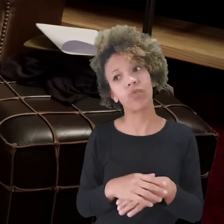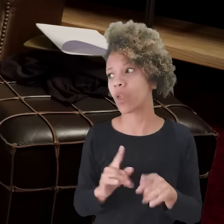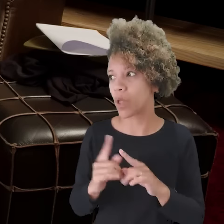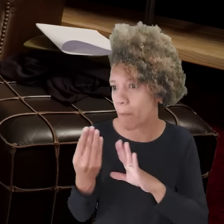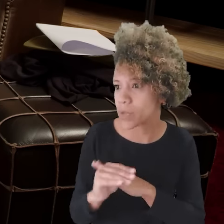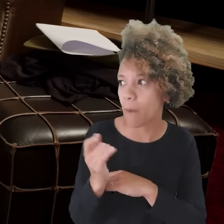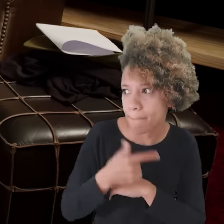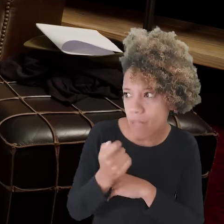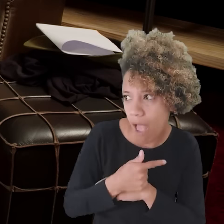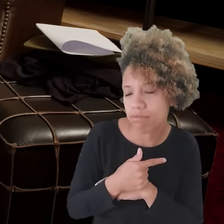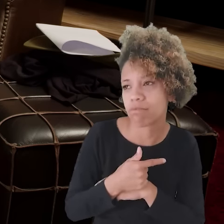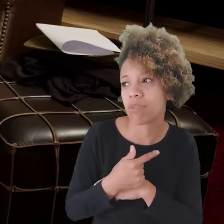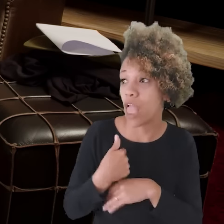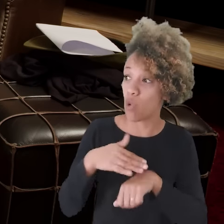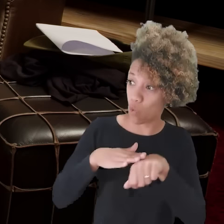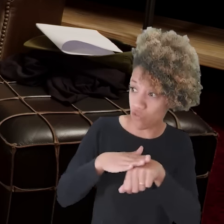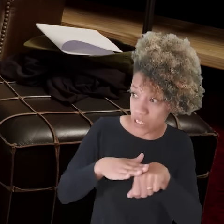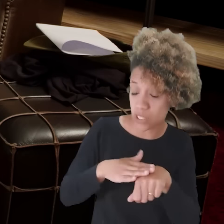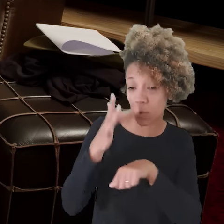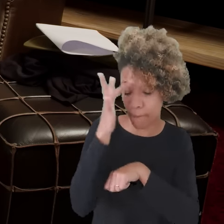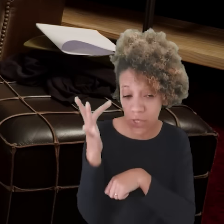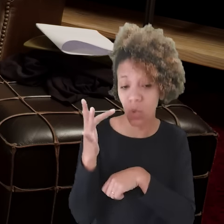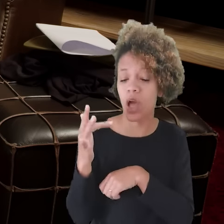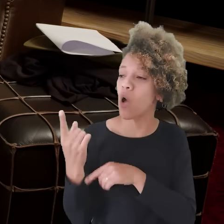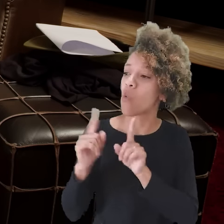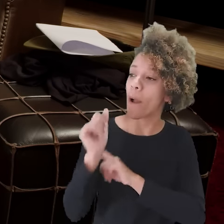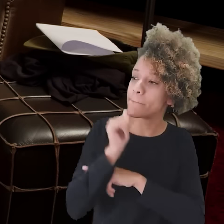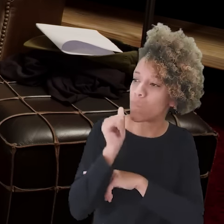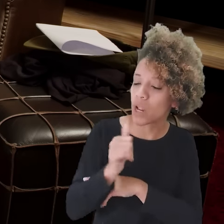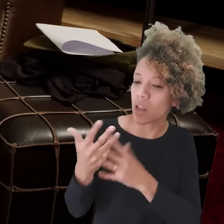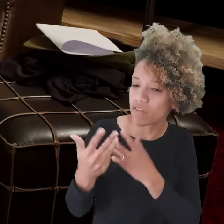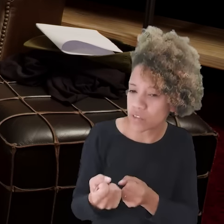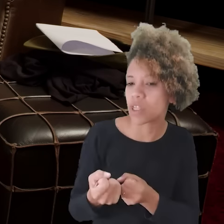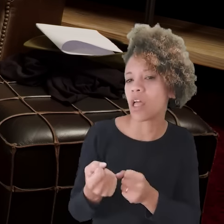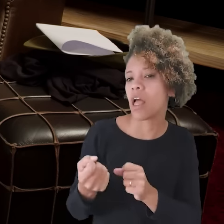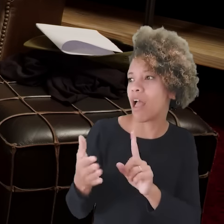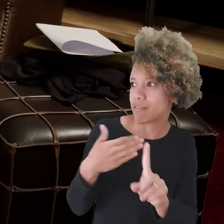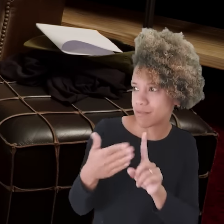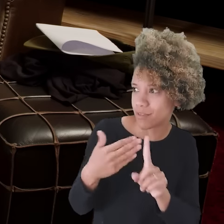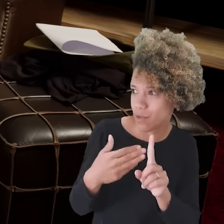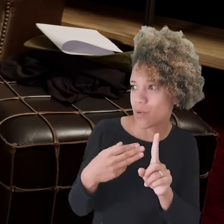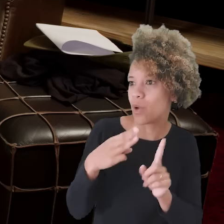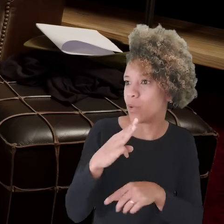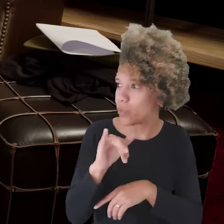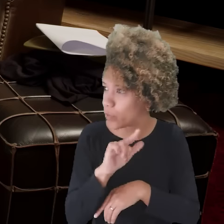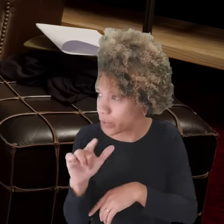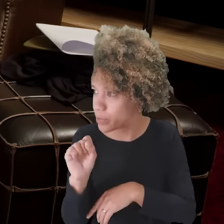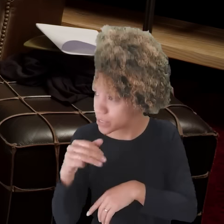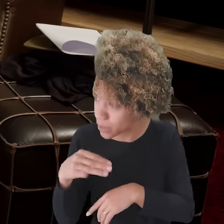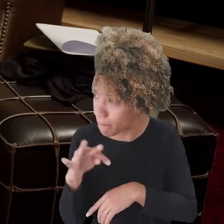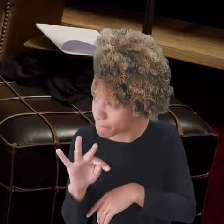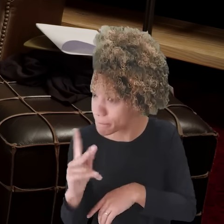querem quando eu não postei uma piada que foi eu conversando com um cara com uma mulher na plateia que era a favor da agressão do do